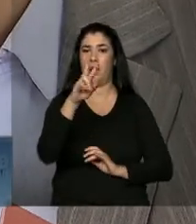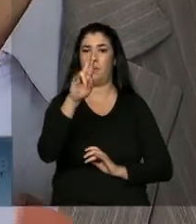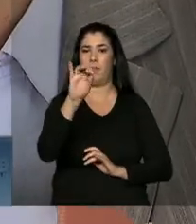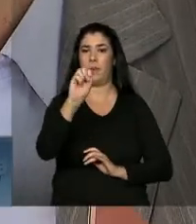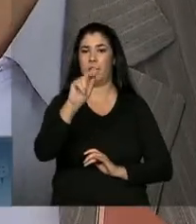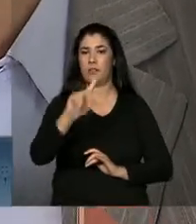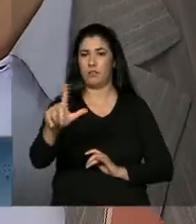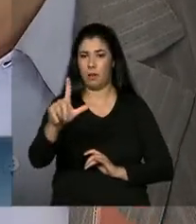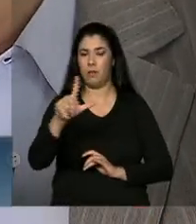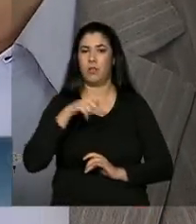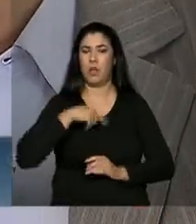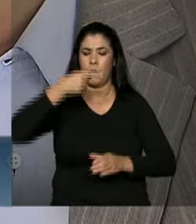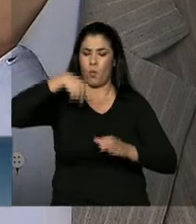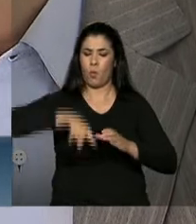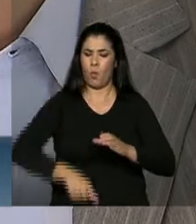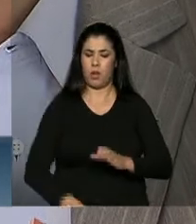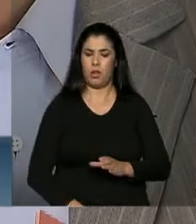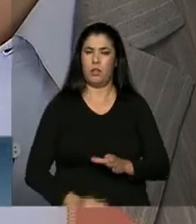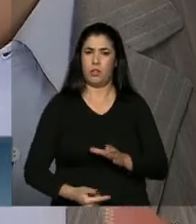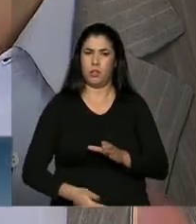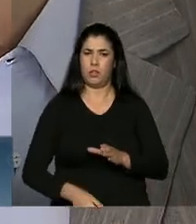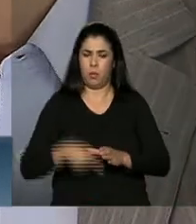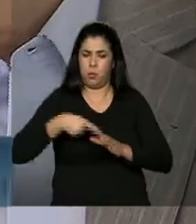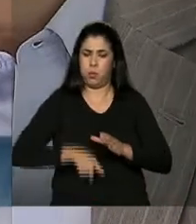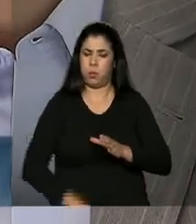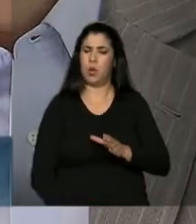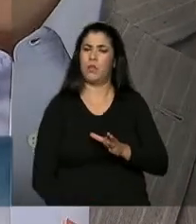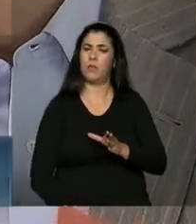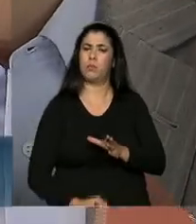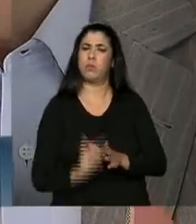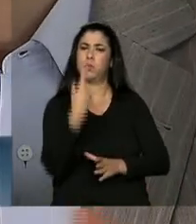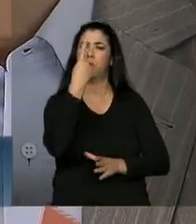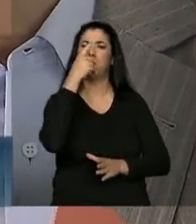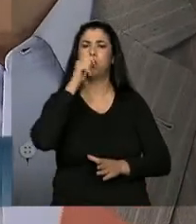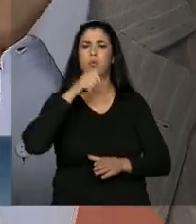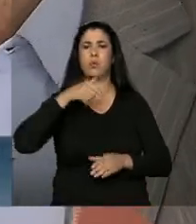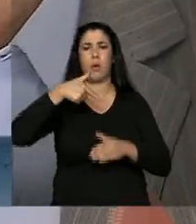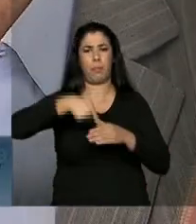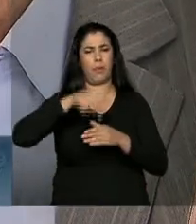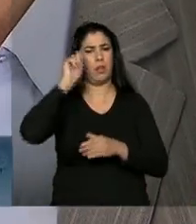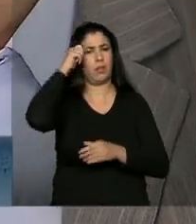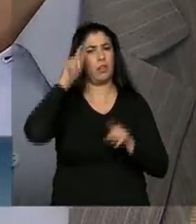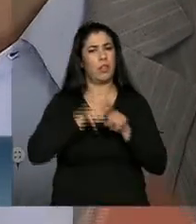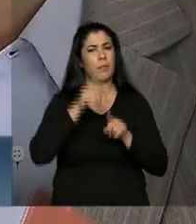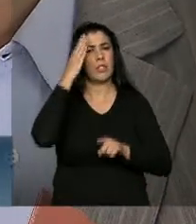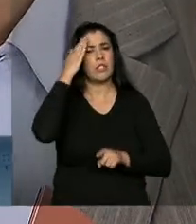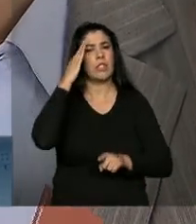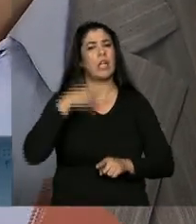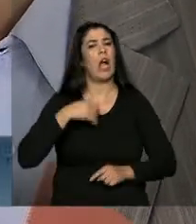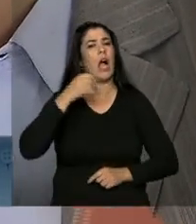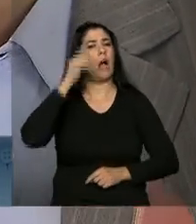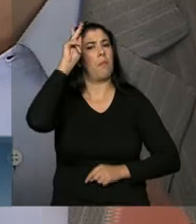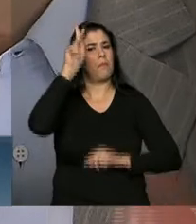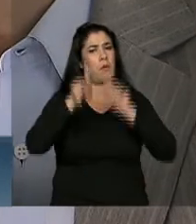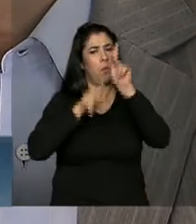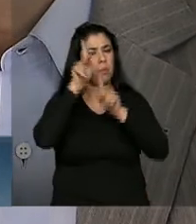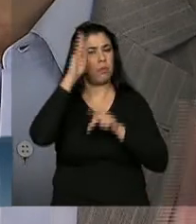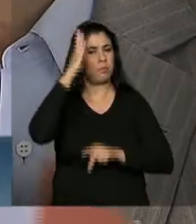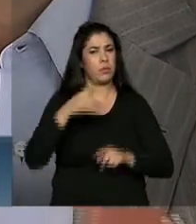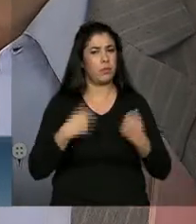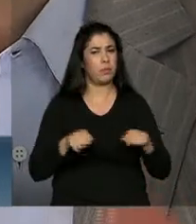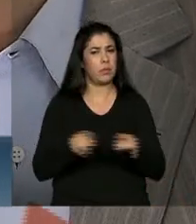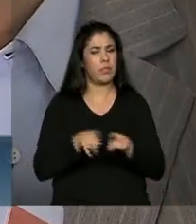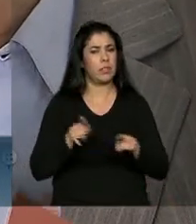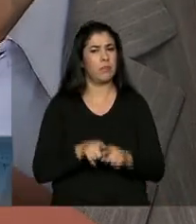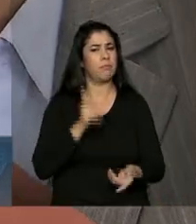é um patrimônio do povo brasileiro que necessita enormes e gigantescos investimentos e que nós